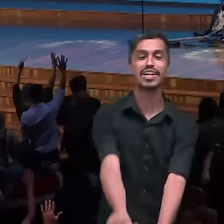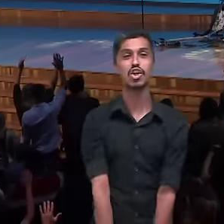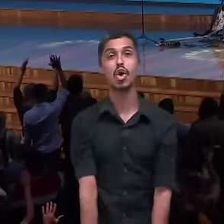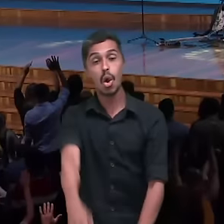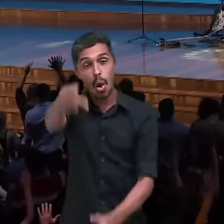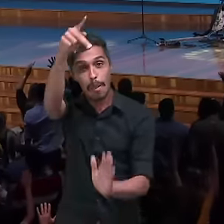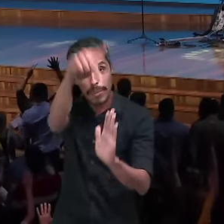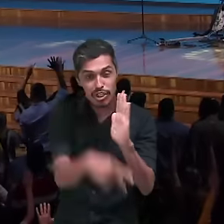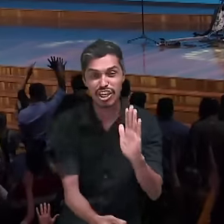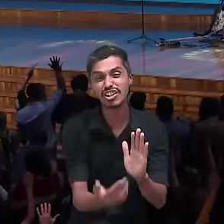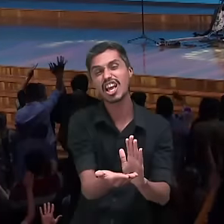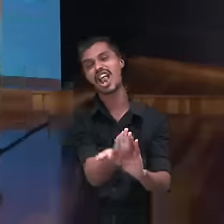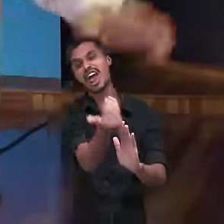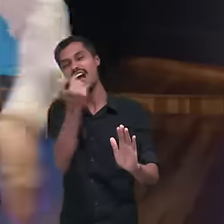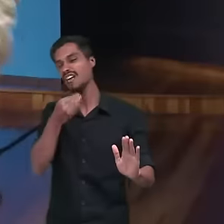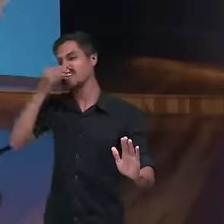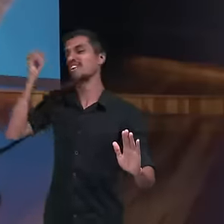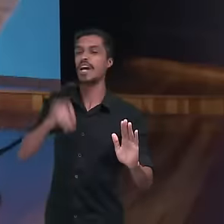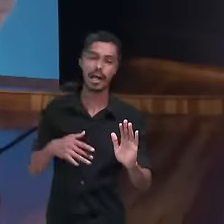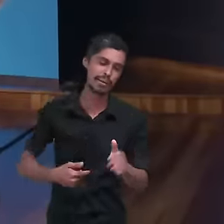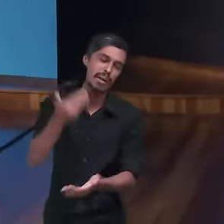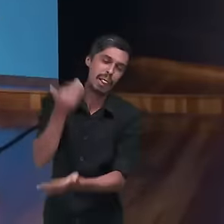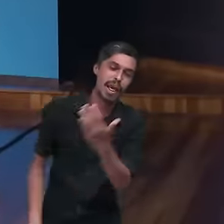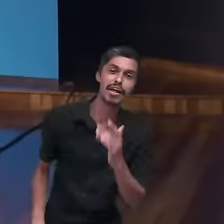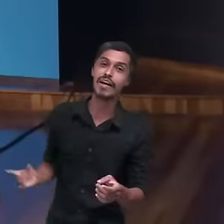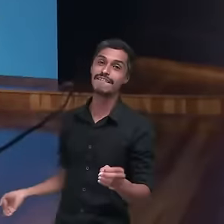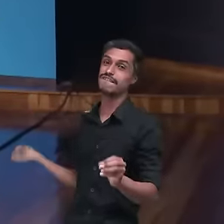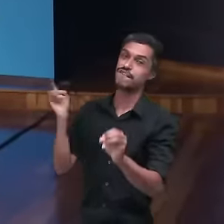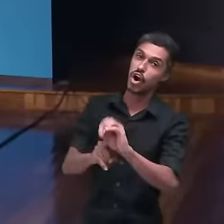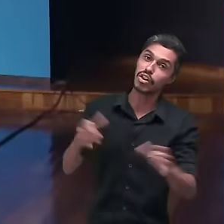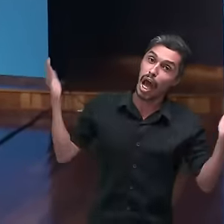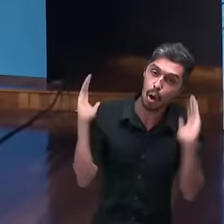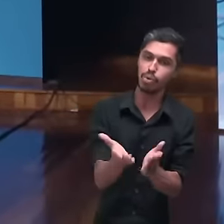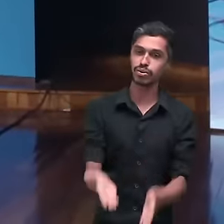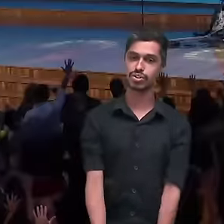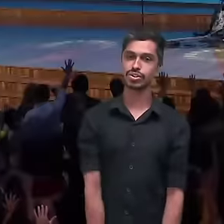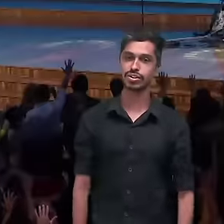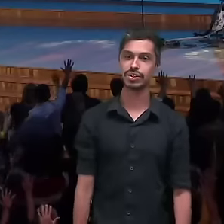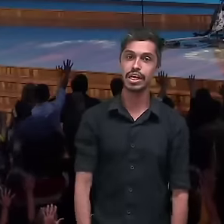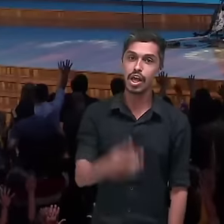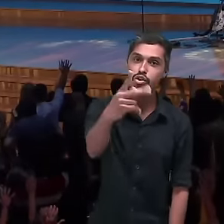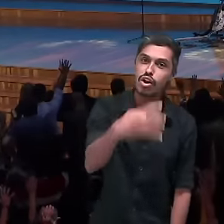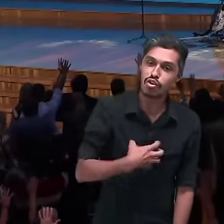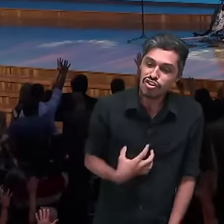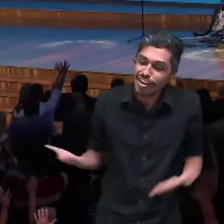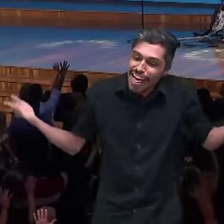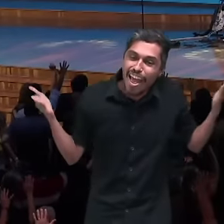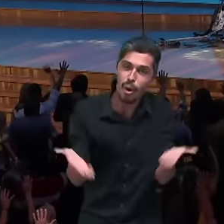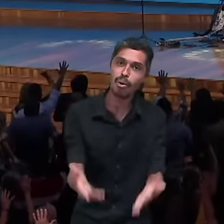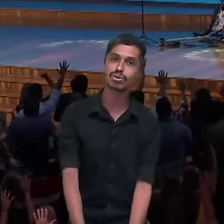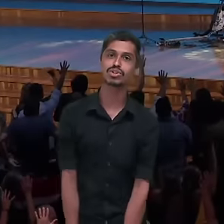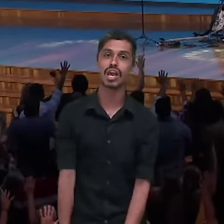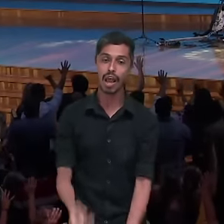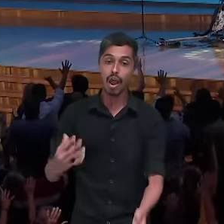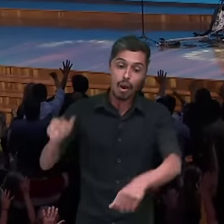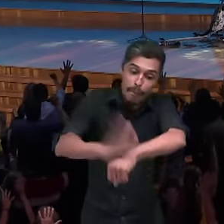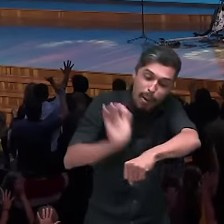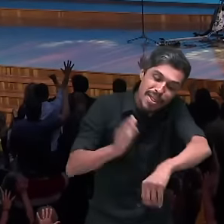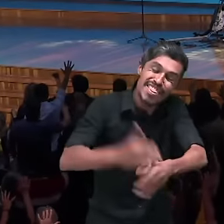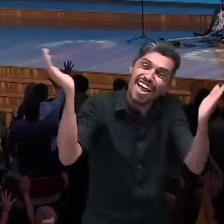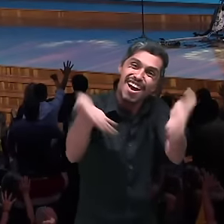perdido, o projeto de Deus que foi embora, ele volta para a sua mão hoje. O dia é hoje, a hora é agora.